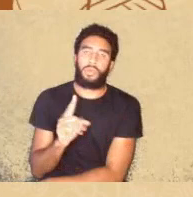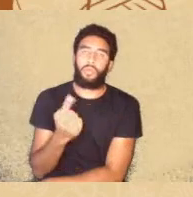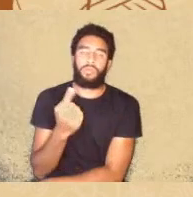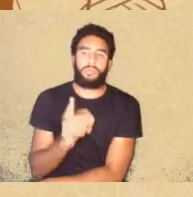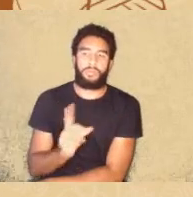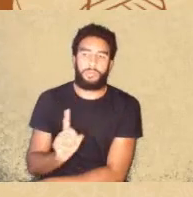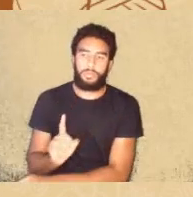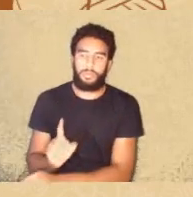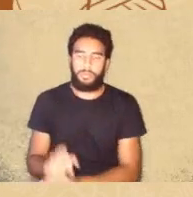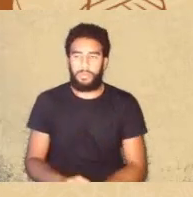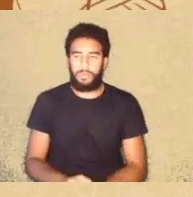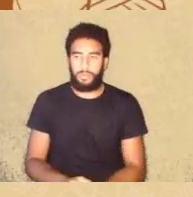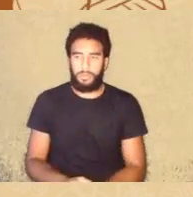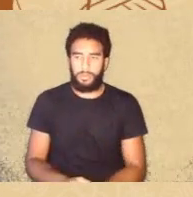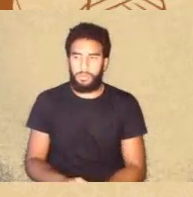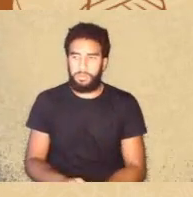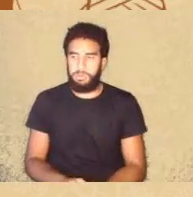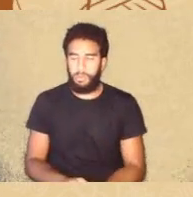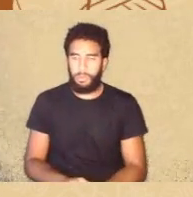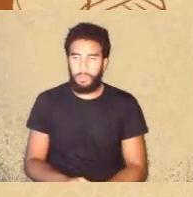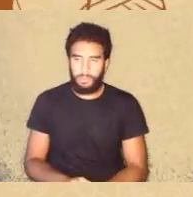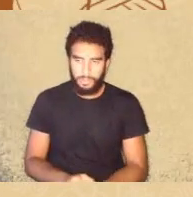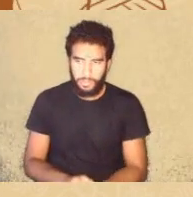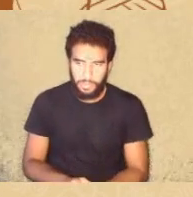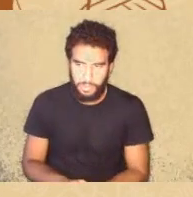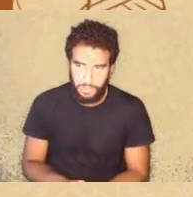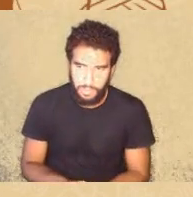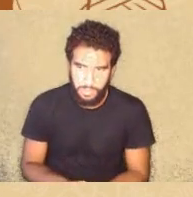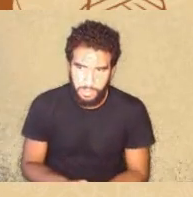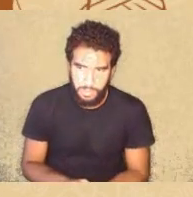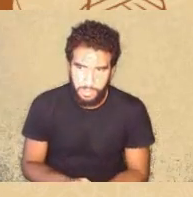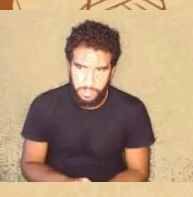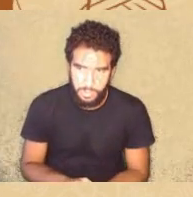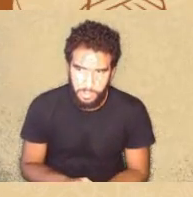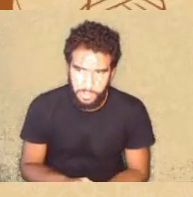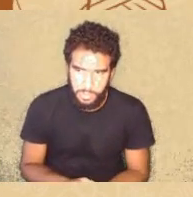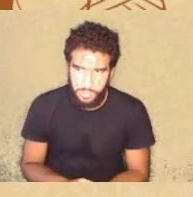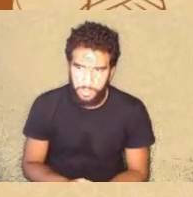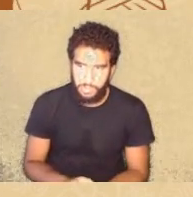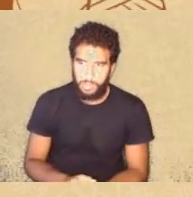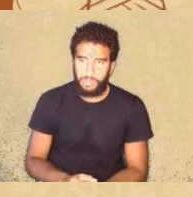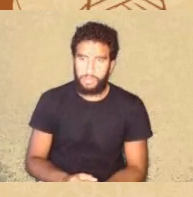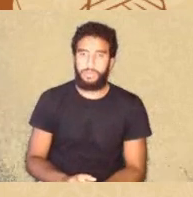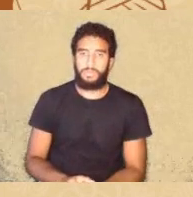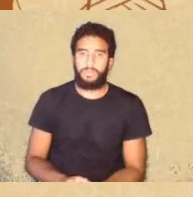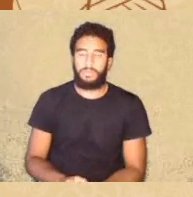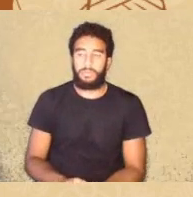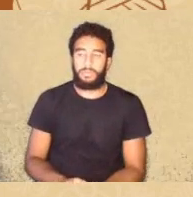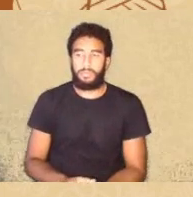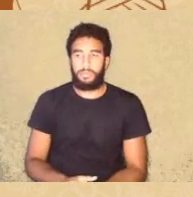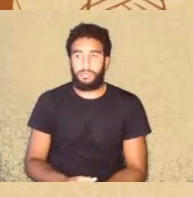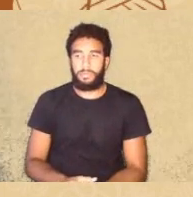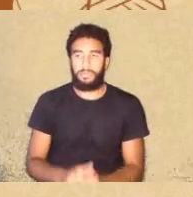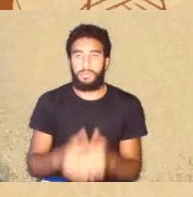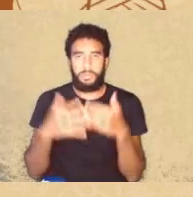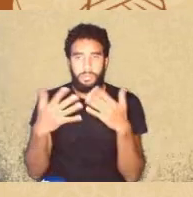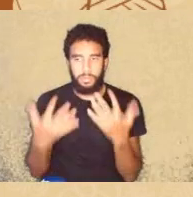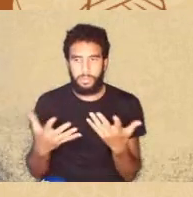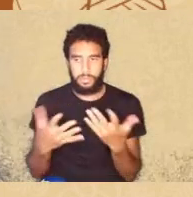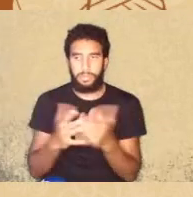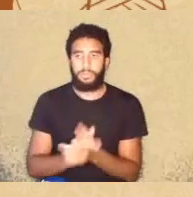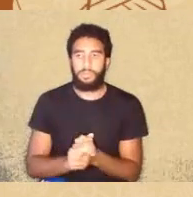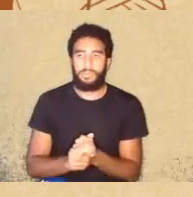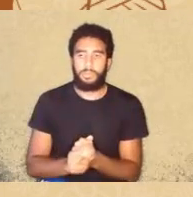particulares sobre as questões que mudam a discussão mesma em si. Então, eu não sei até que